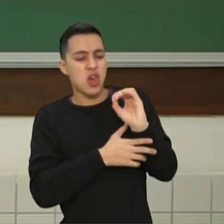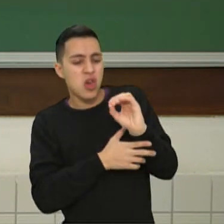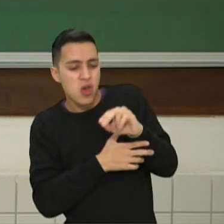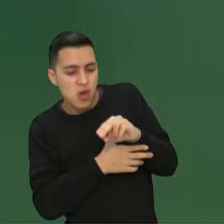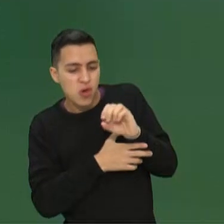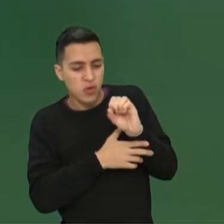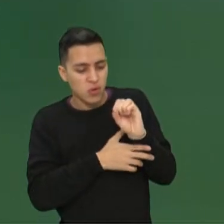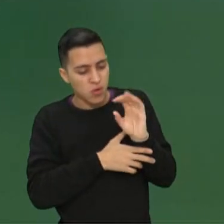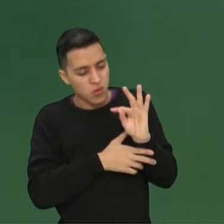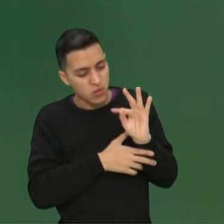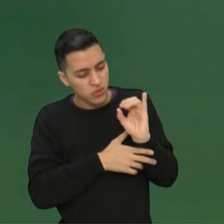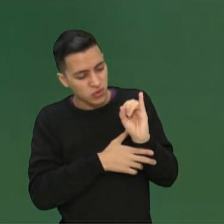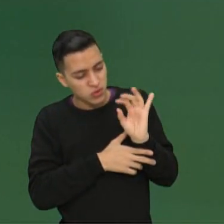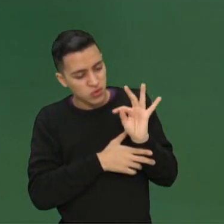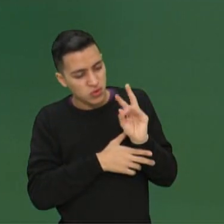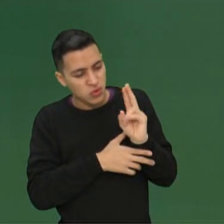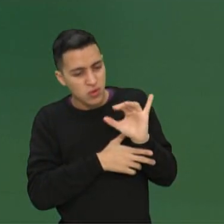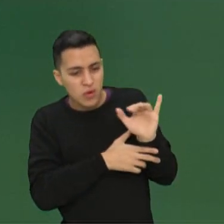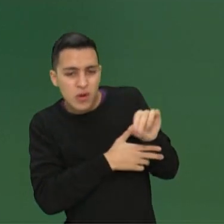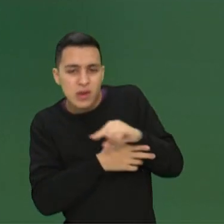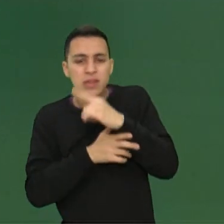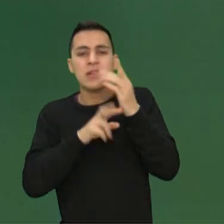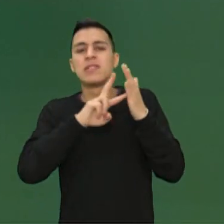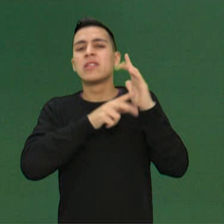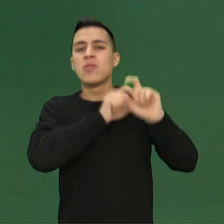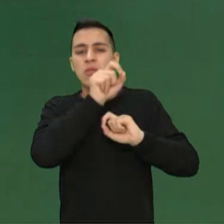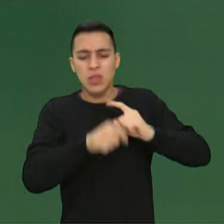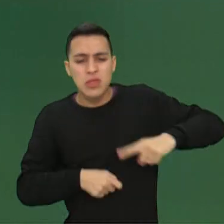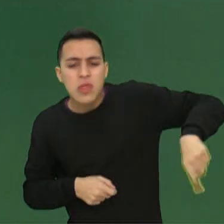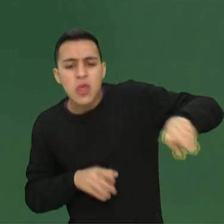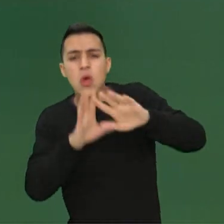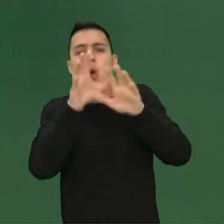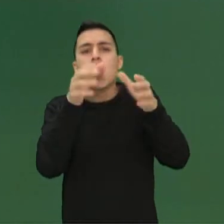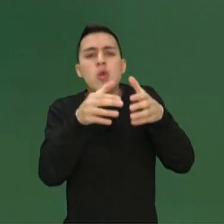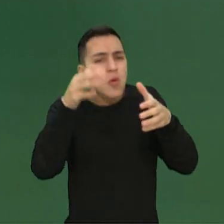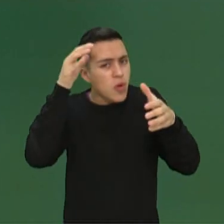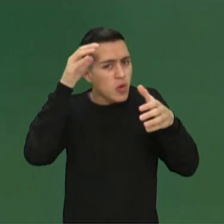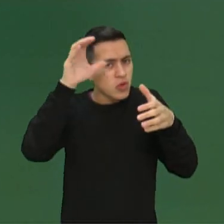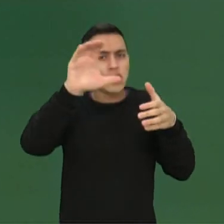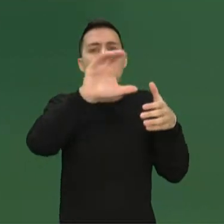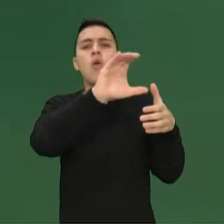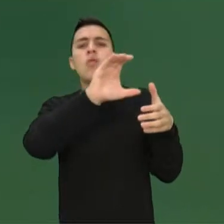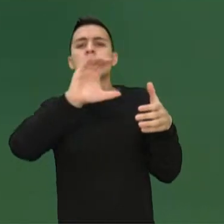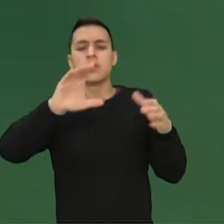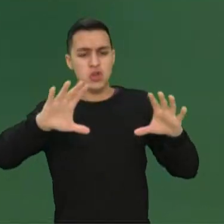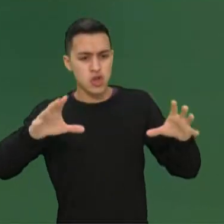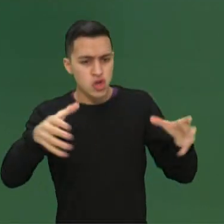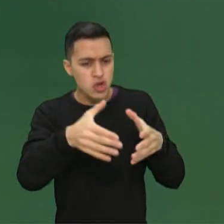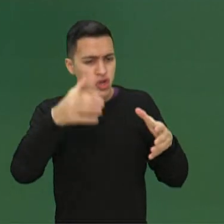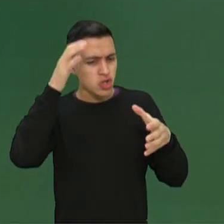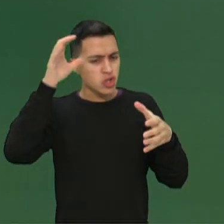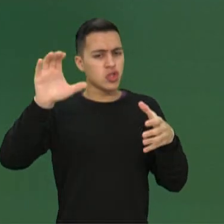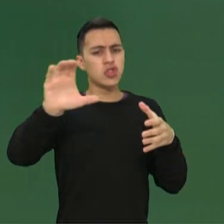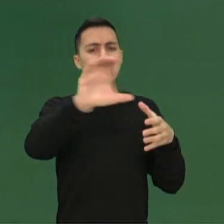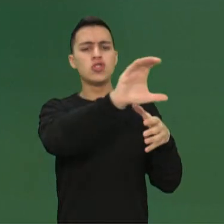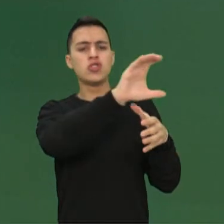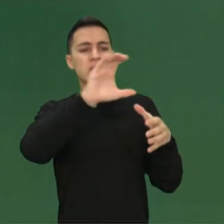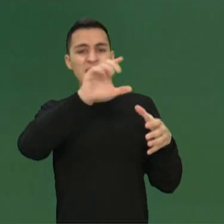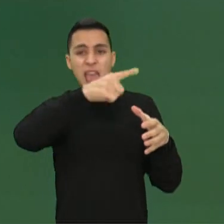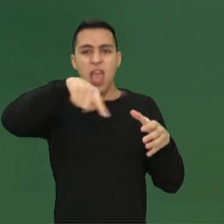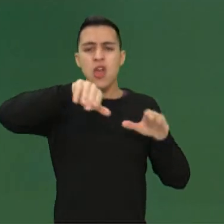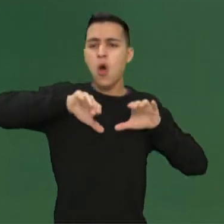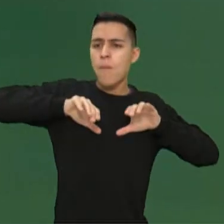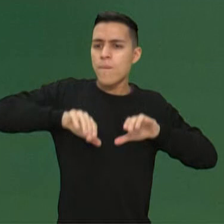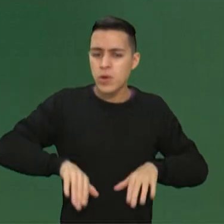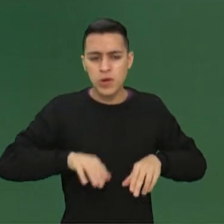esse espírito, essa consciência coletiva, né? Esse ethos, tá? Ou seja, esse comportamento